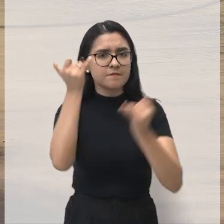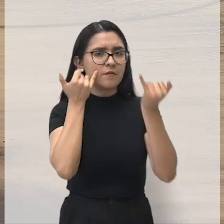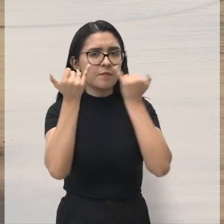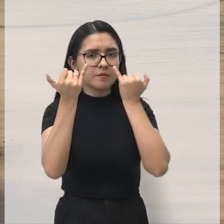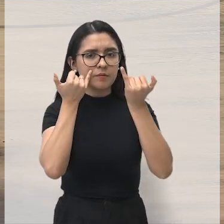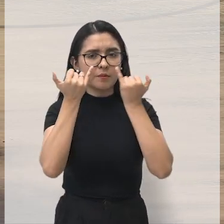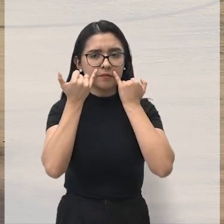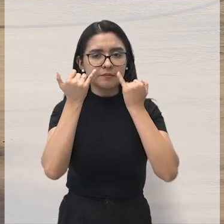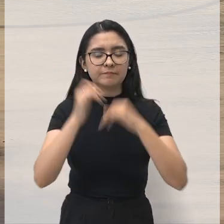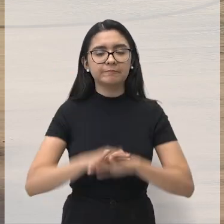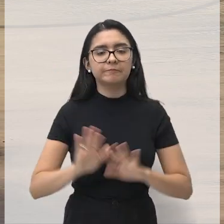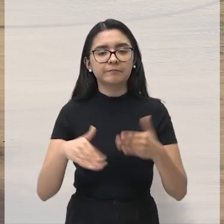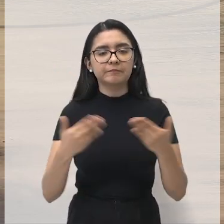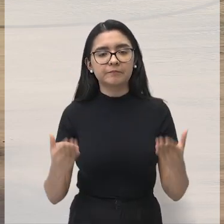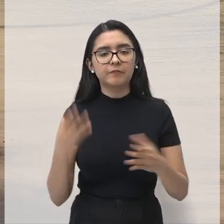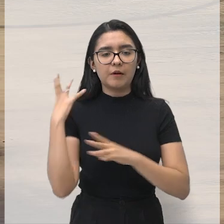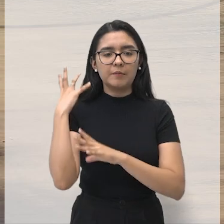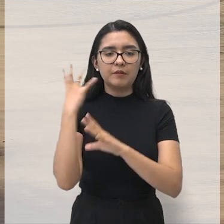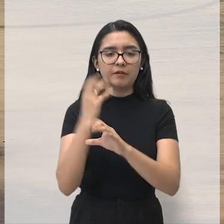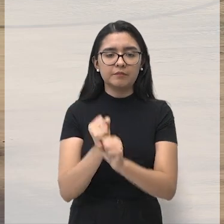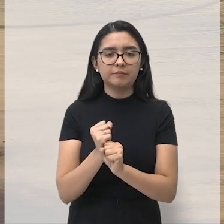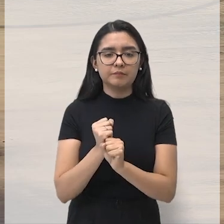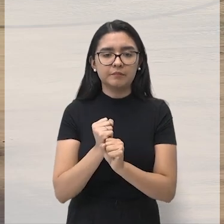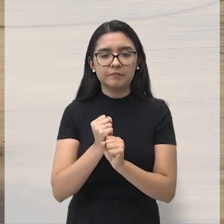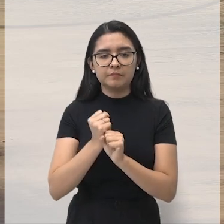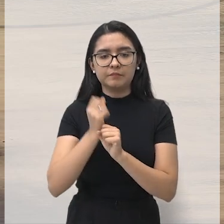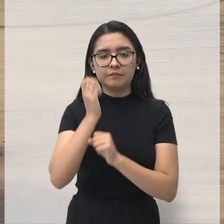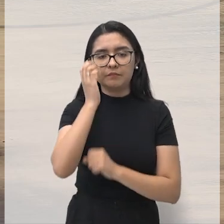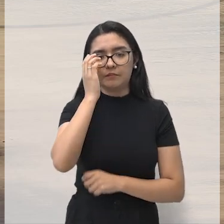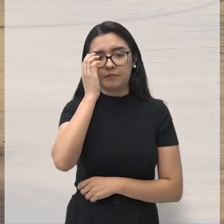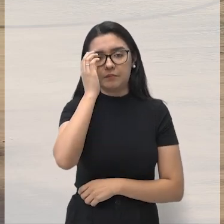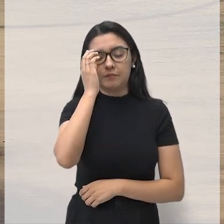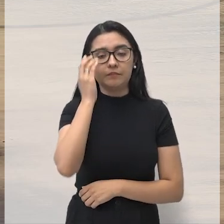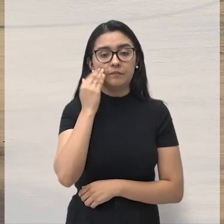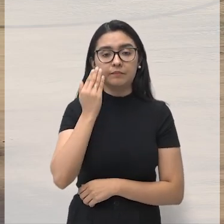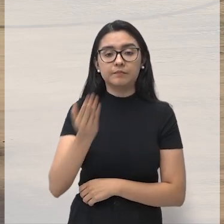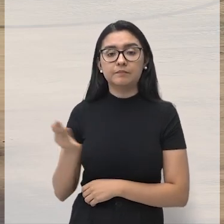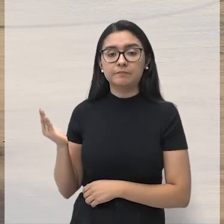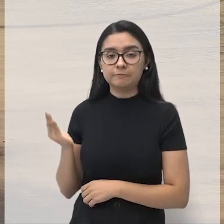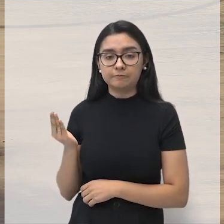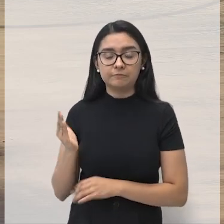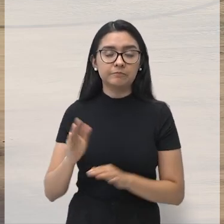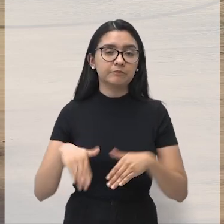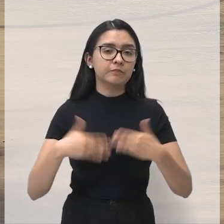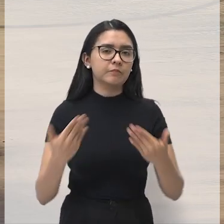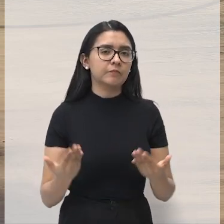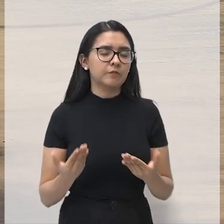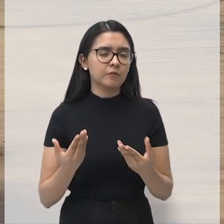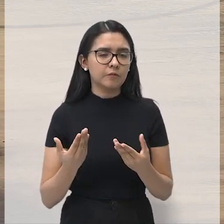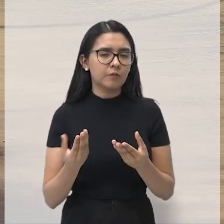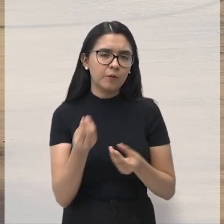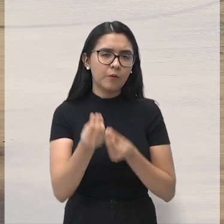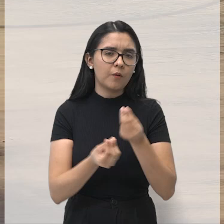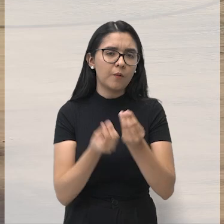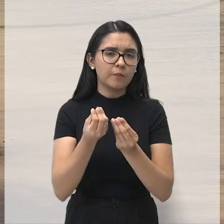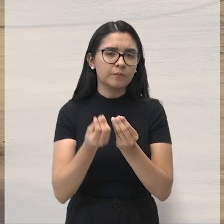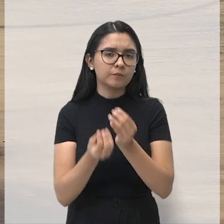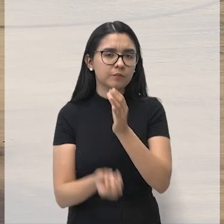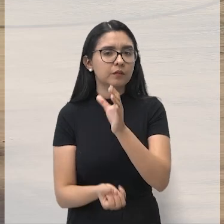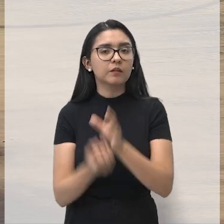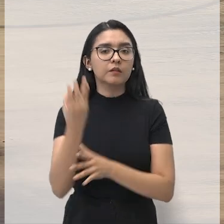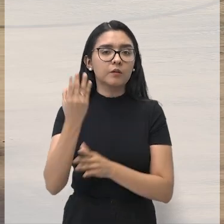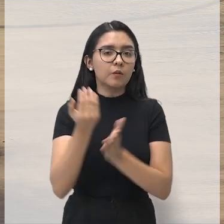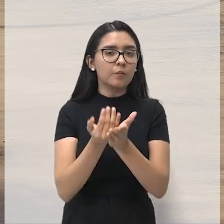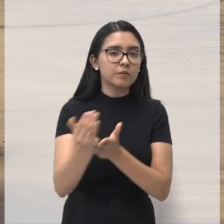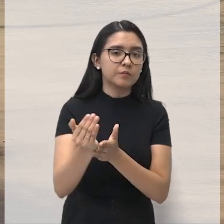marajoara? Vamos relembrar um pouquinho? E aí, de onde foi que veio a luta marajoara? Por que